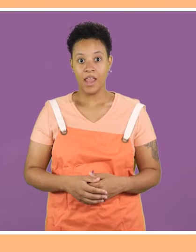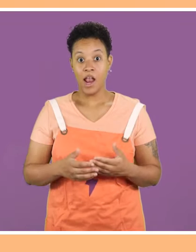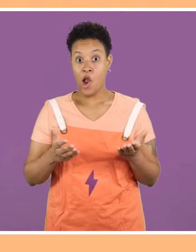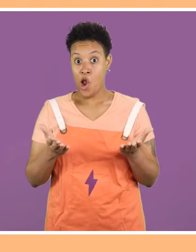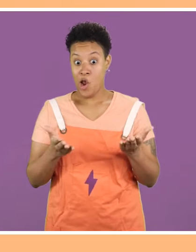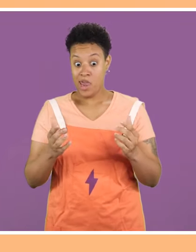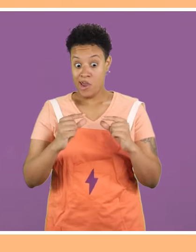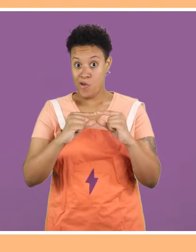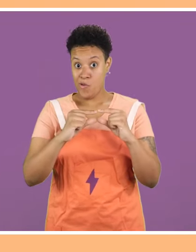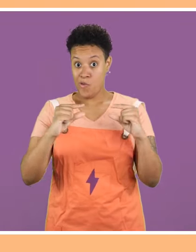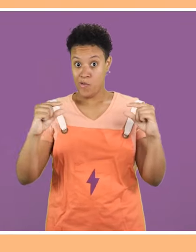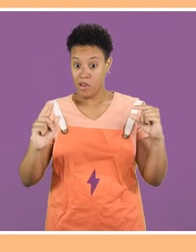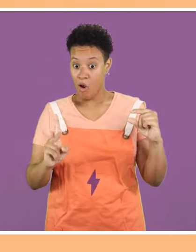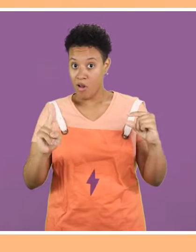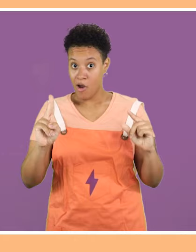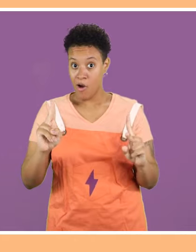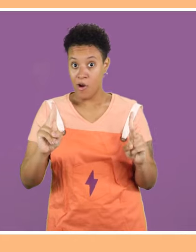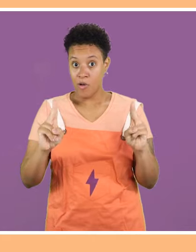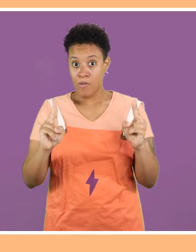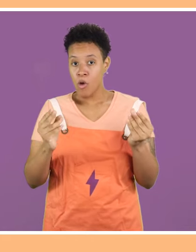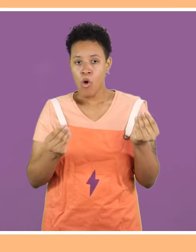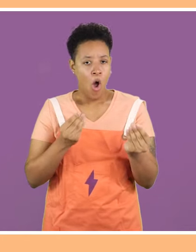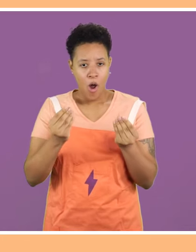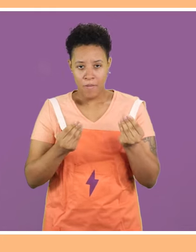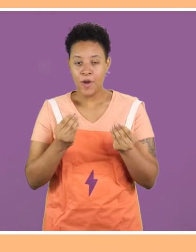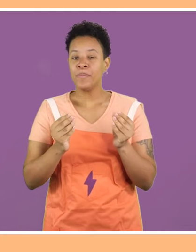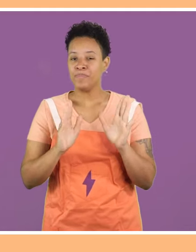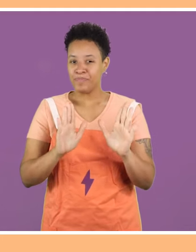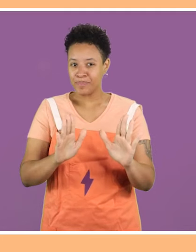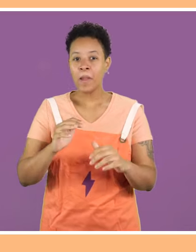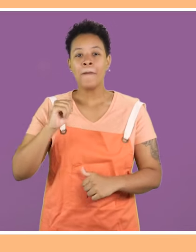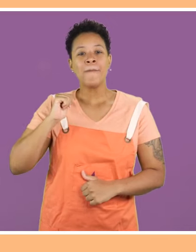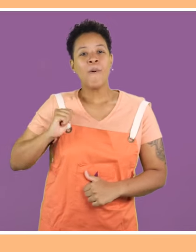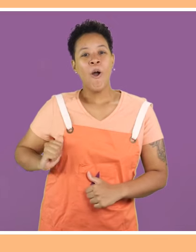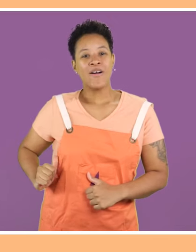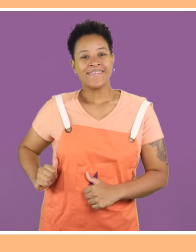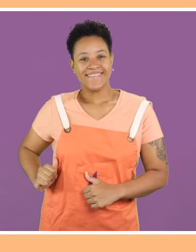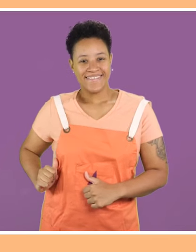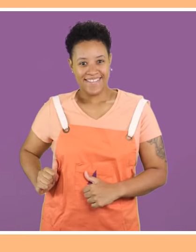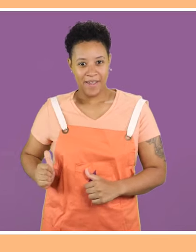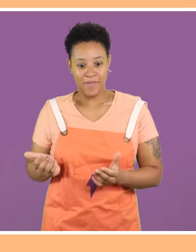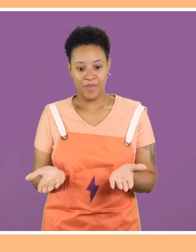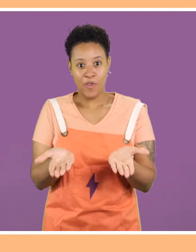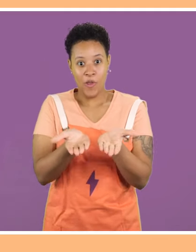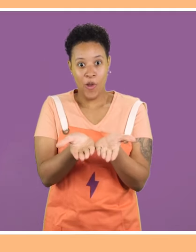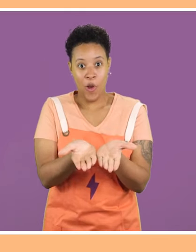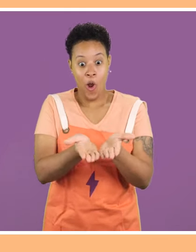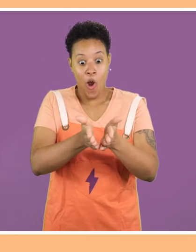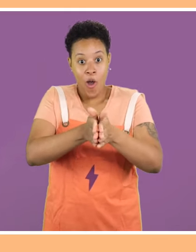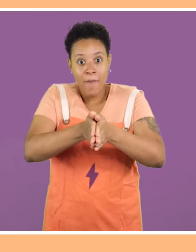Corte a fita na medida. A 2 dedos da dobra do meio da sacola.